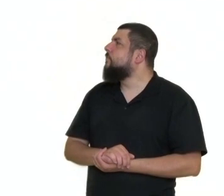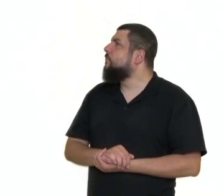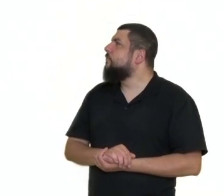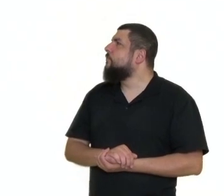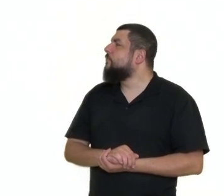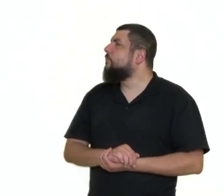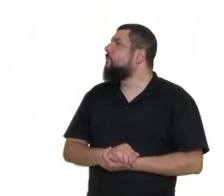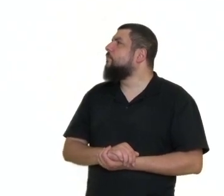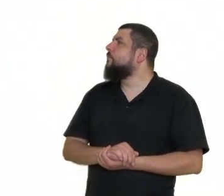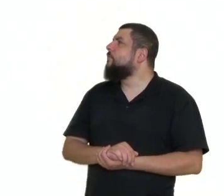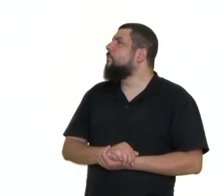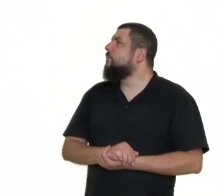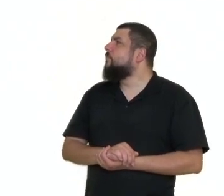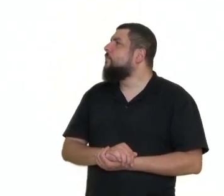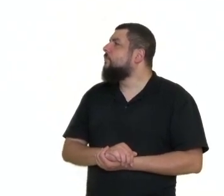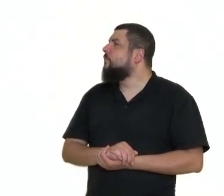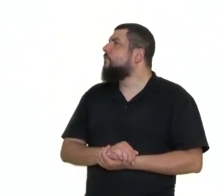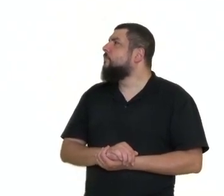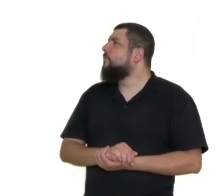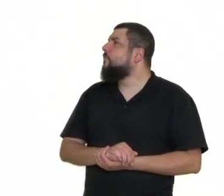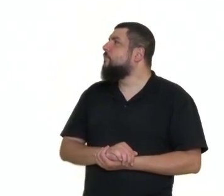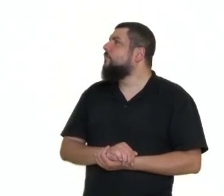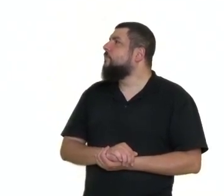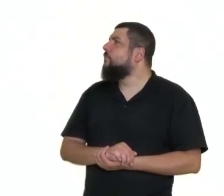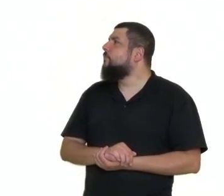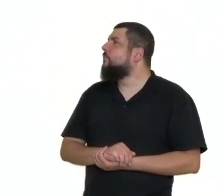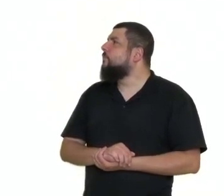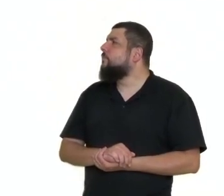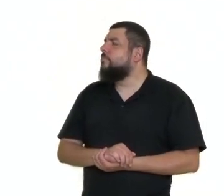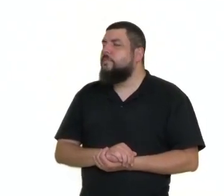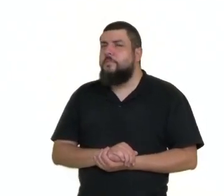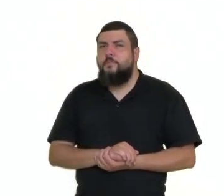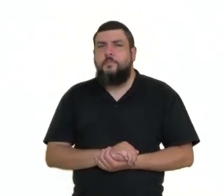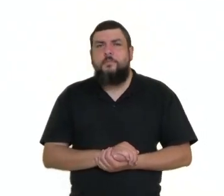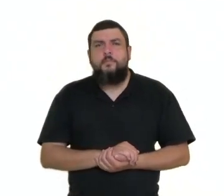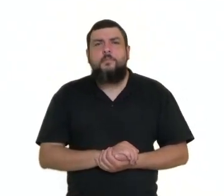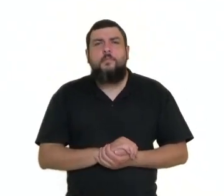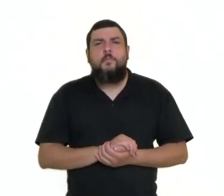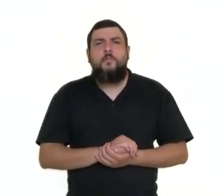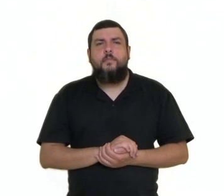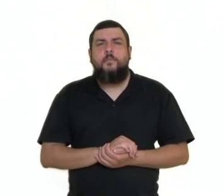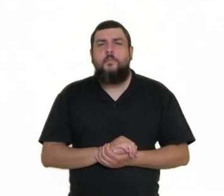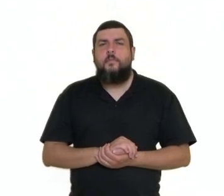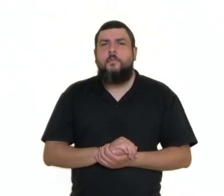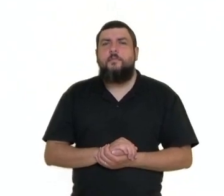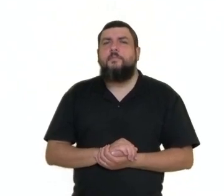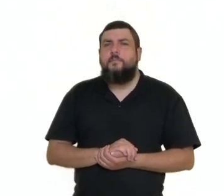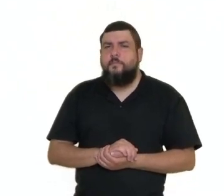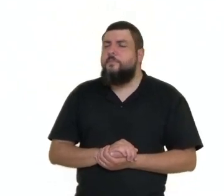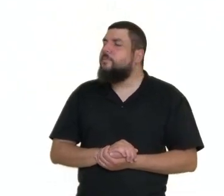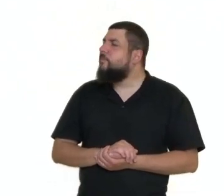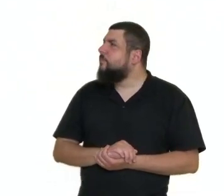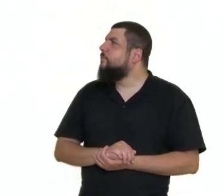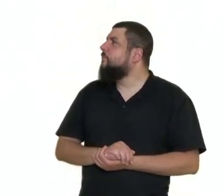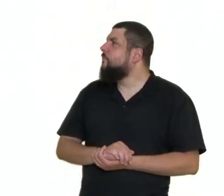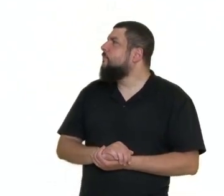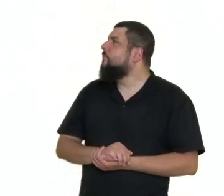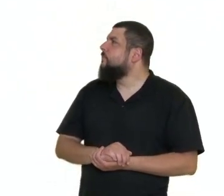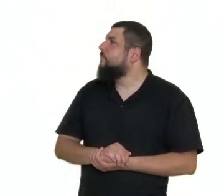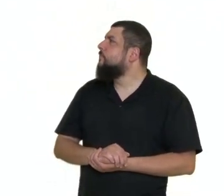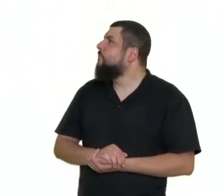do cronista, provocando, incentivando a escrever. Essas reflexões tentam traduzir